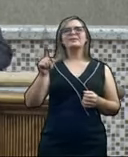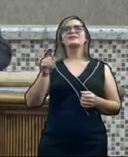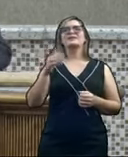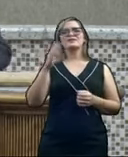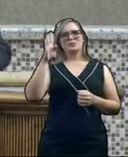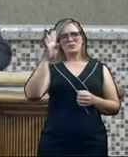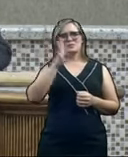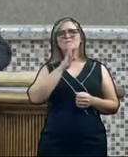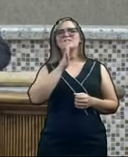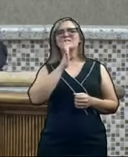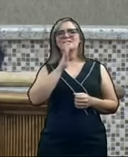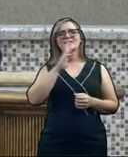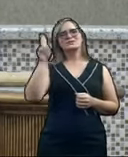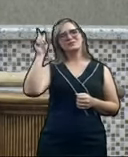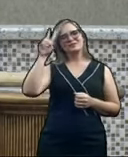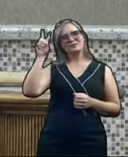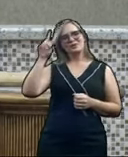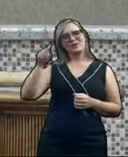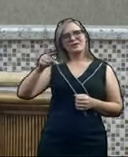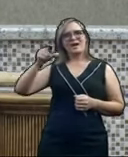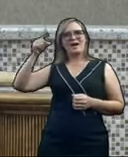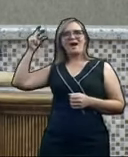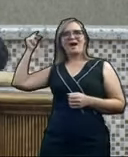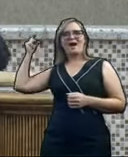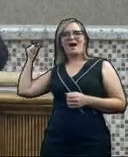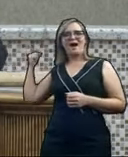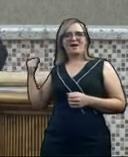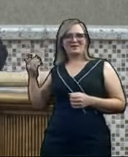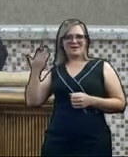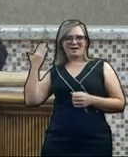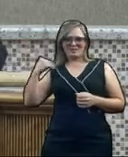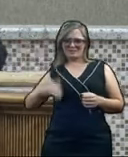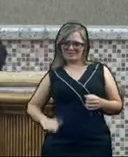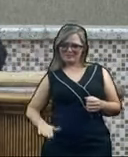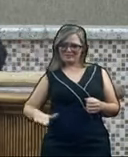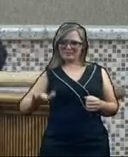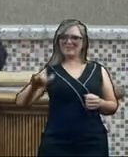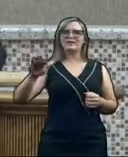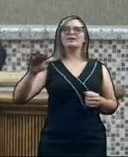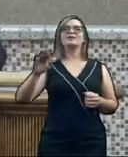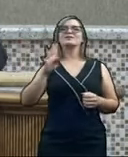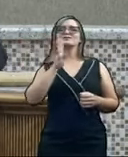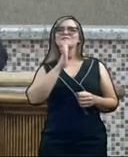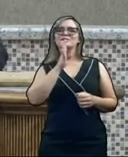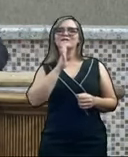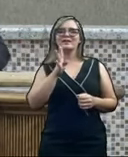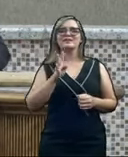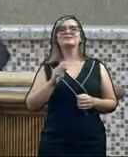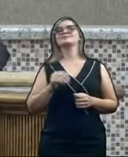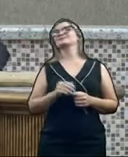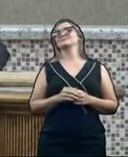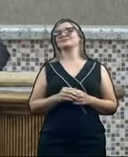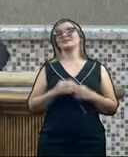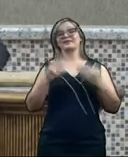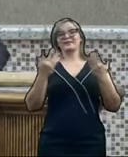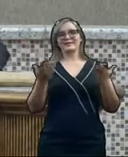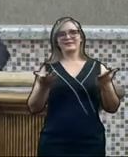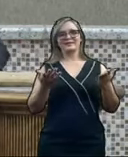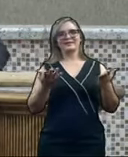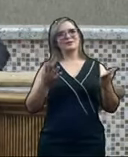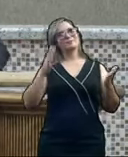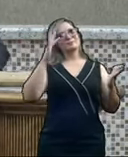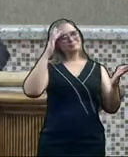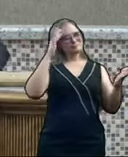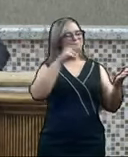fez uma das coisas que Deus prometeu na família dele comecei a refletir um